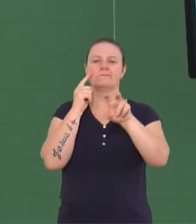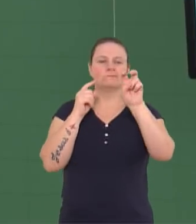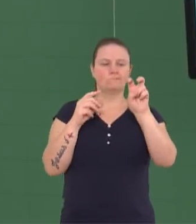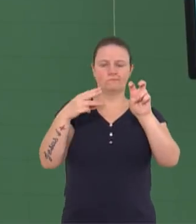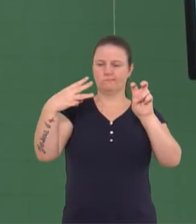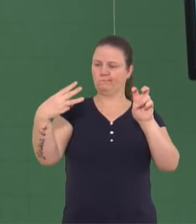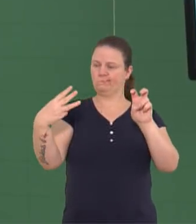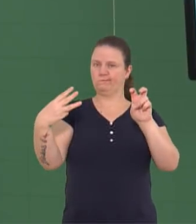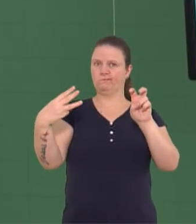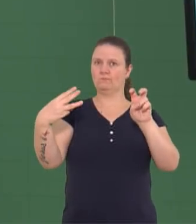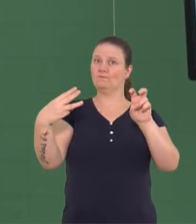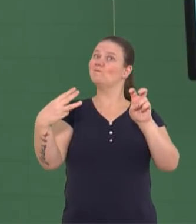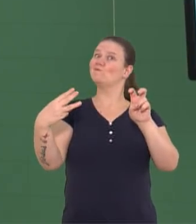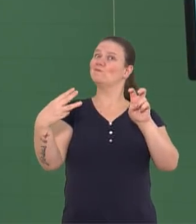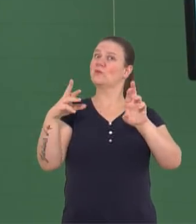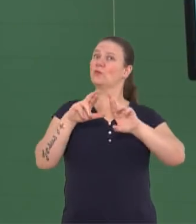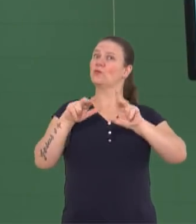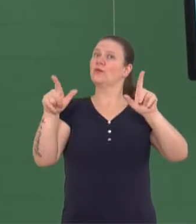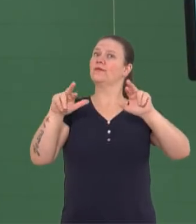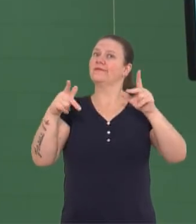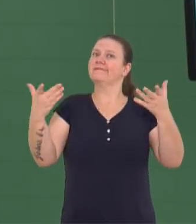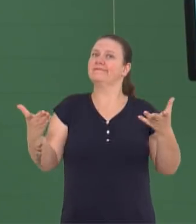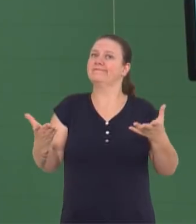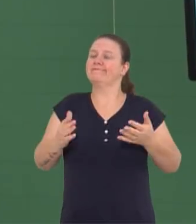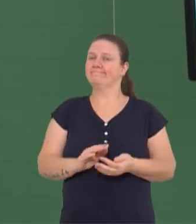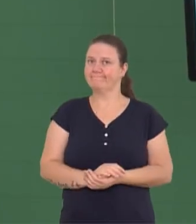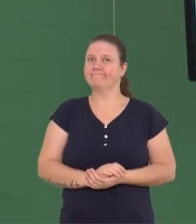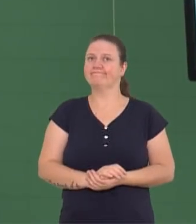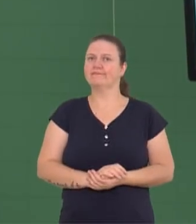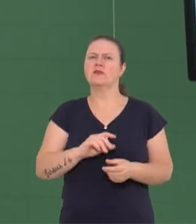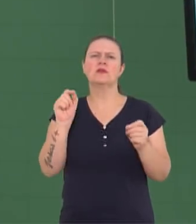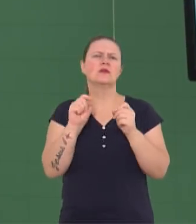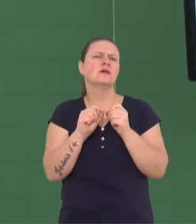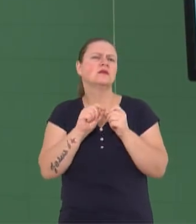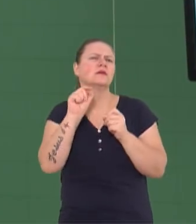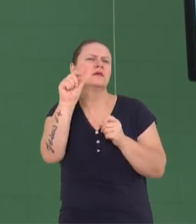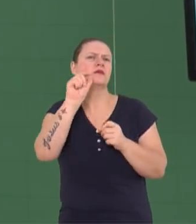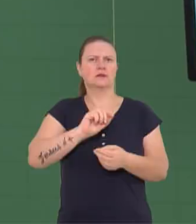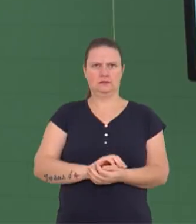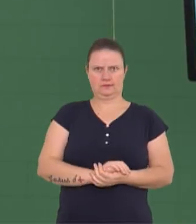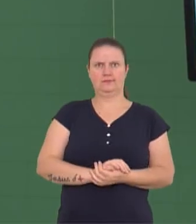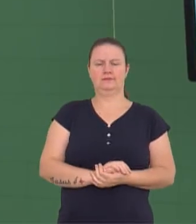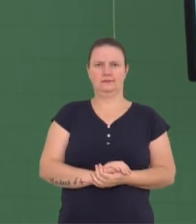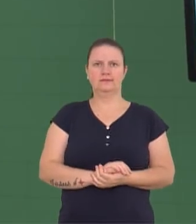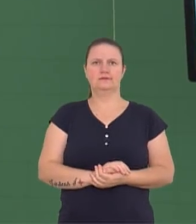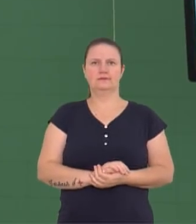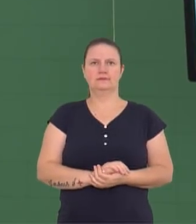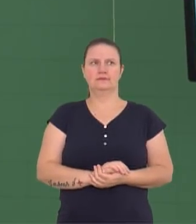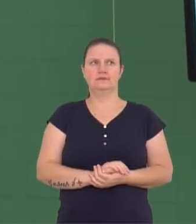Denominadores diferentes. O que eu tenho que fazer mesmo?